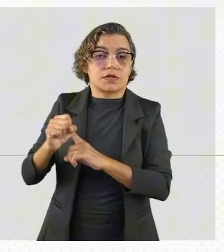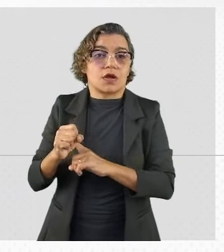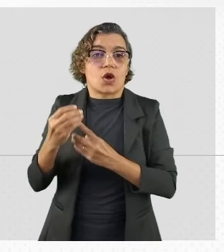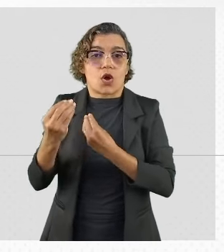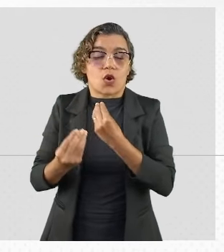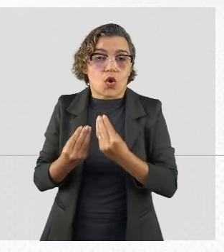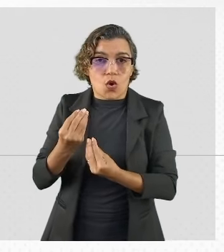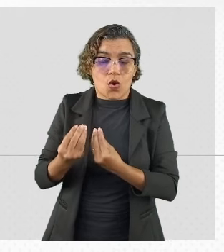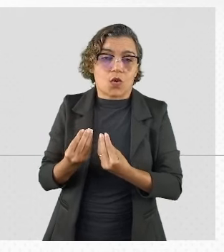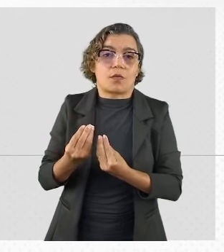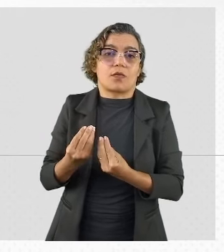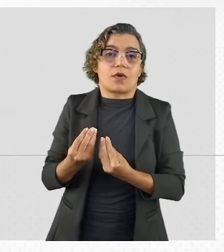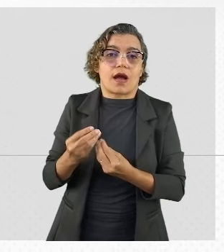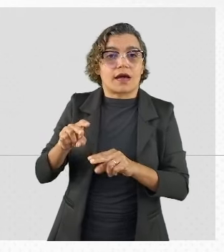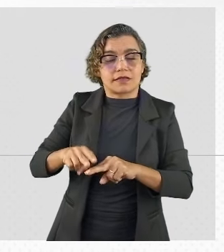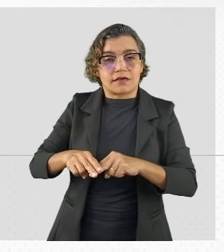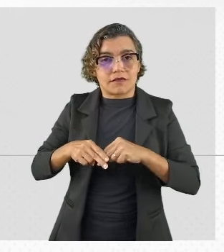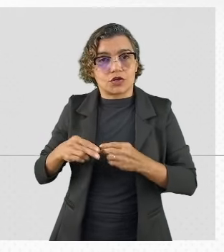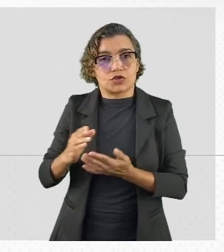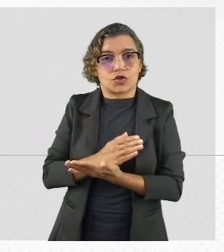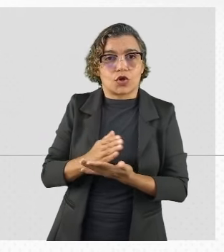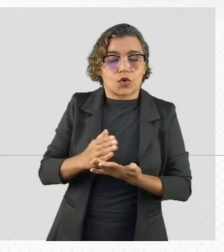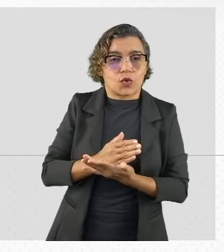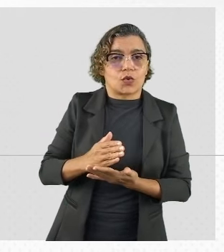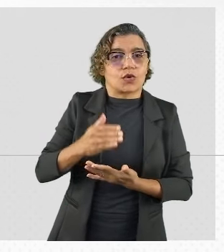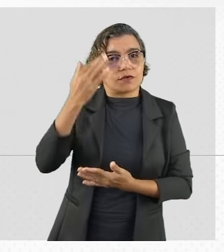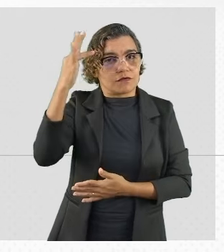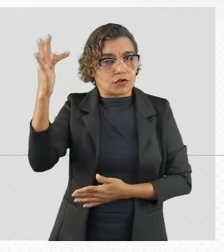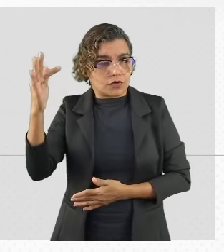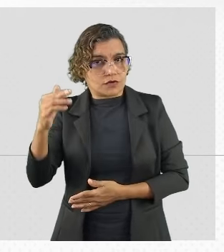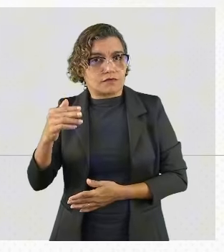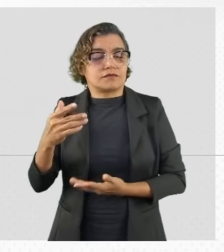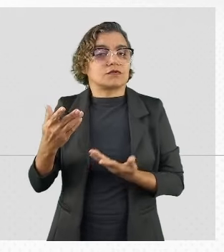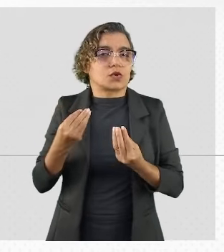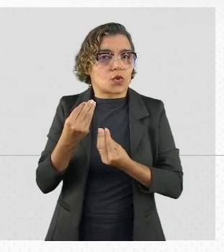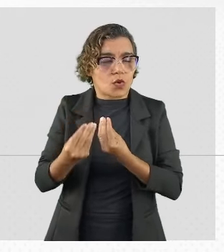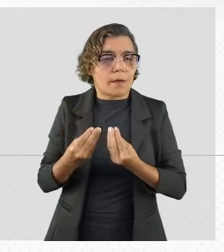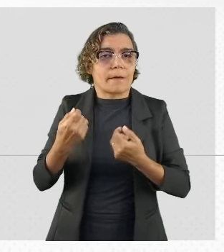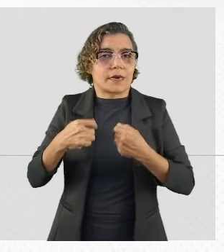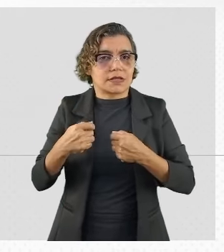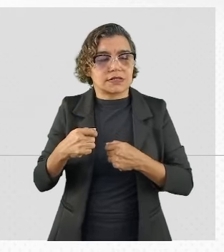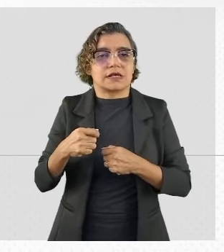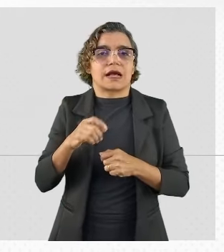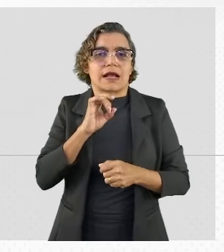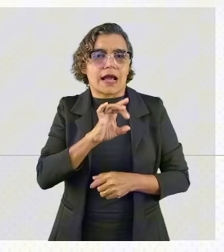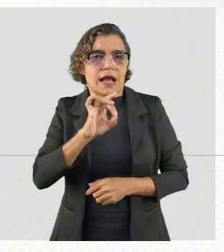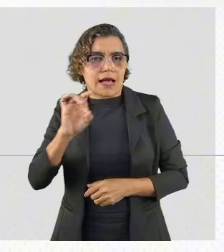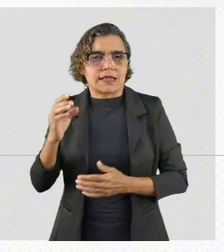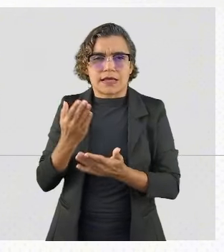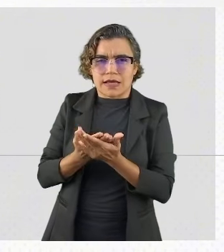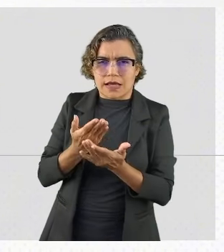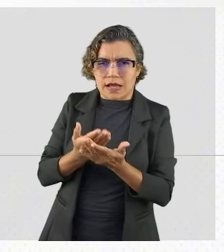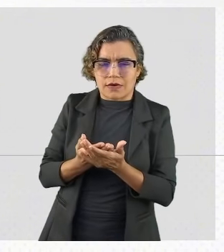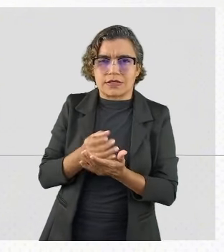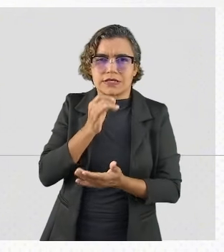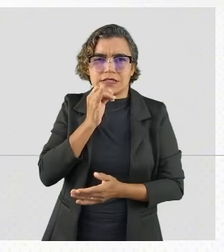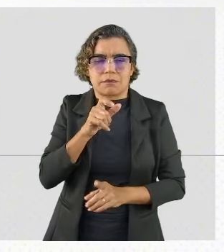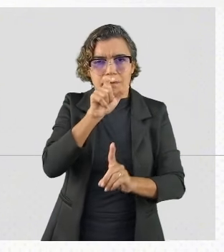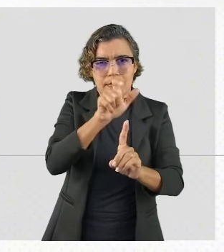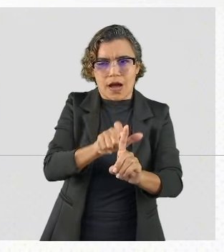alguns filósofos. Mas nós trabalharemos todos esses filósofos com uma aula específica para cada, né? Explicando